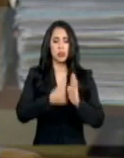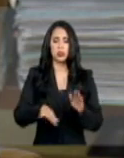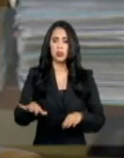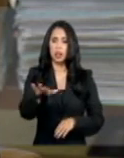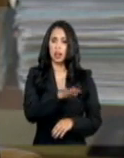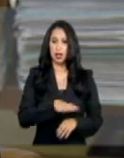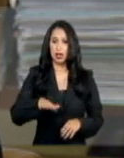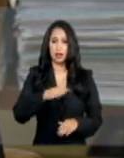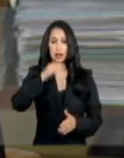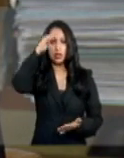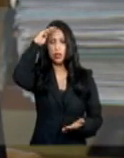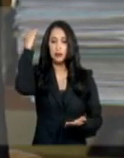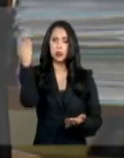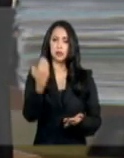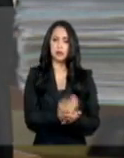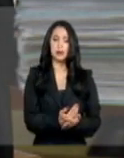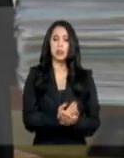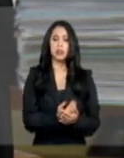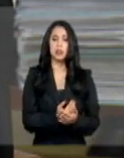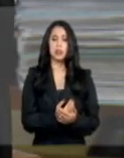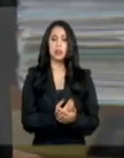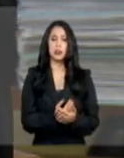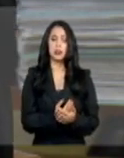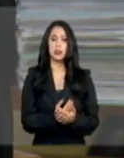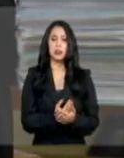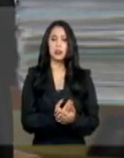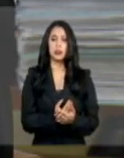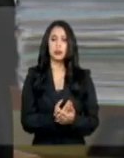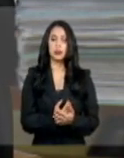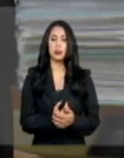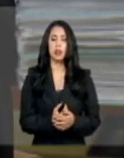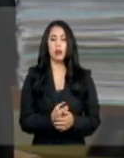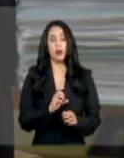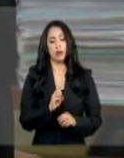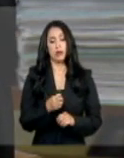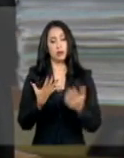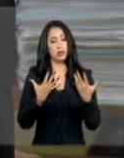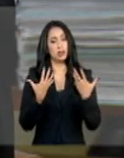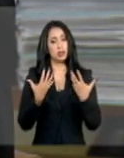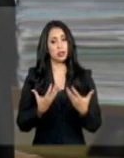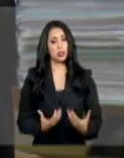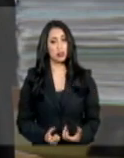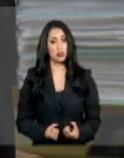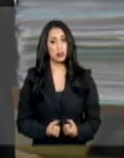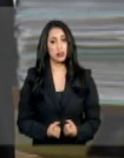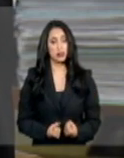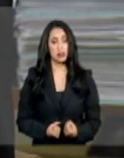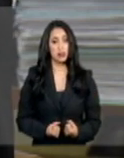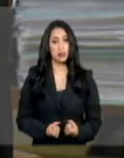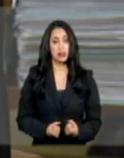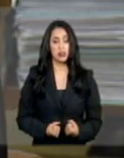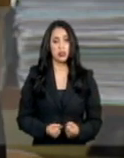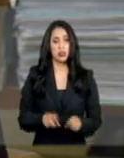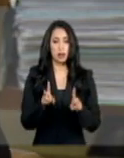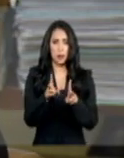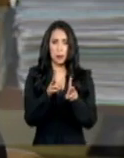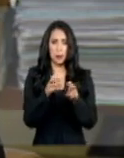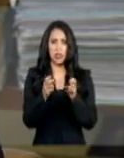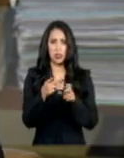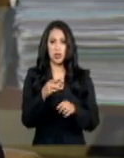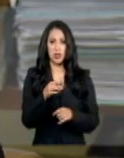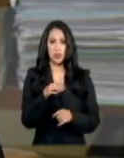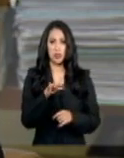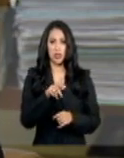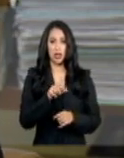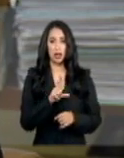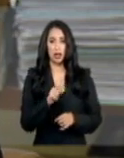submetidas é o 1 sujeitas a percepção penal o